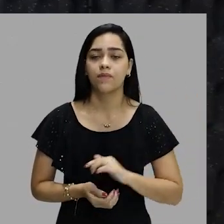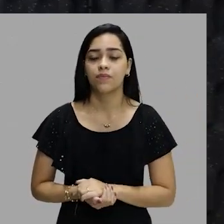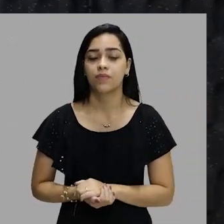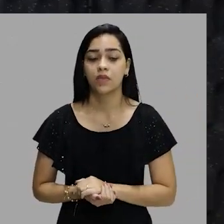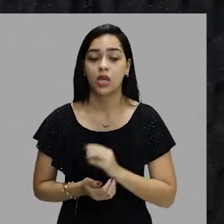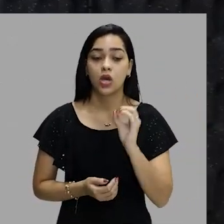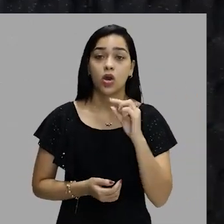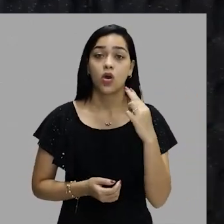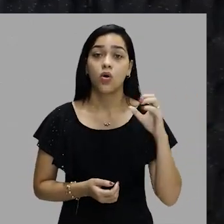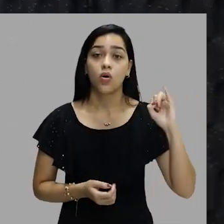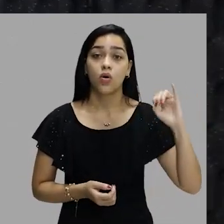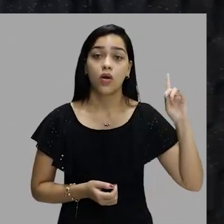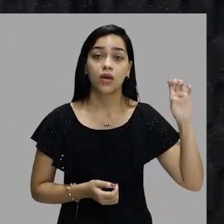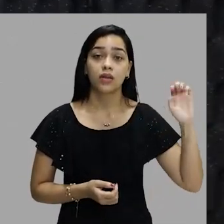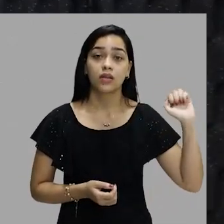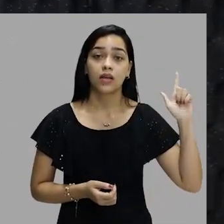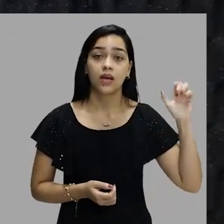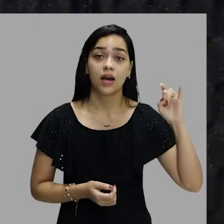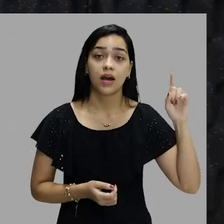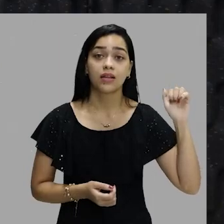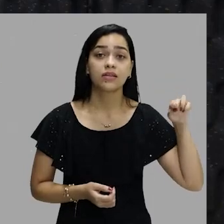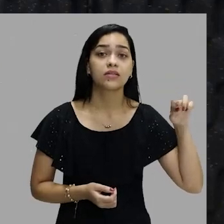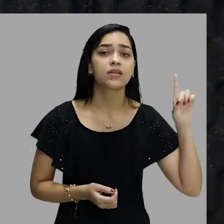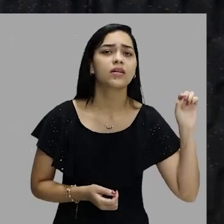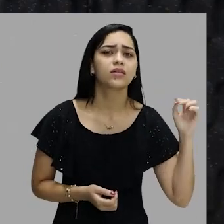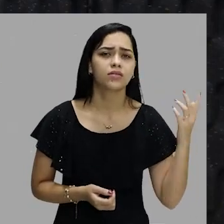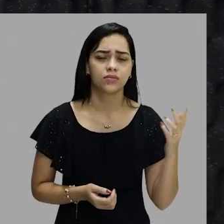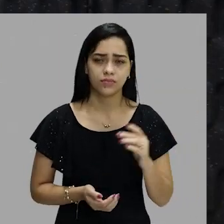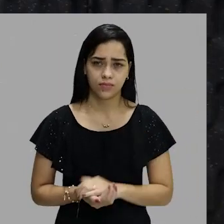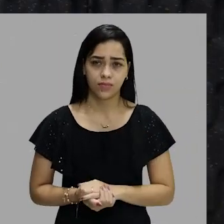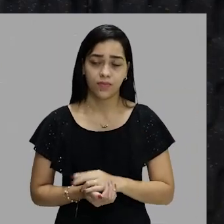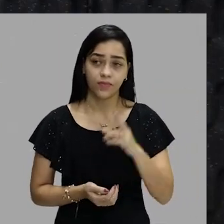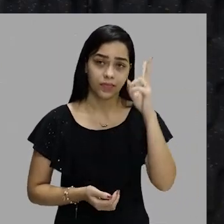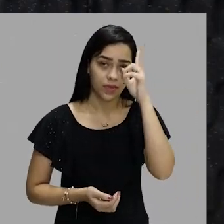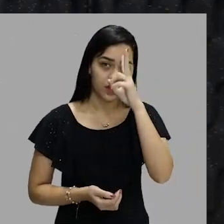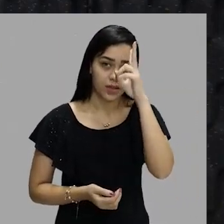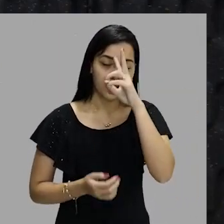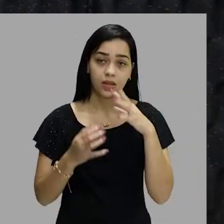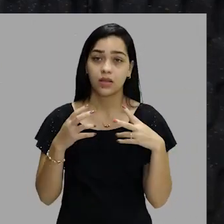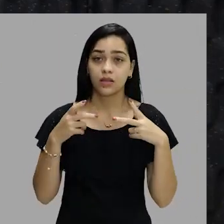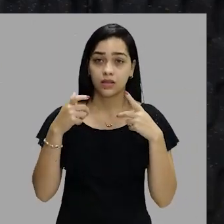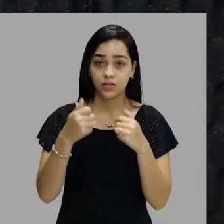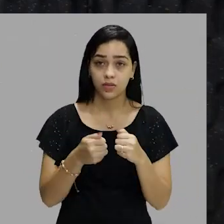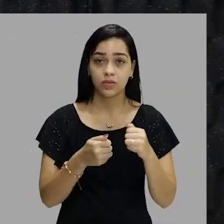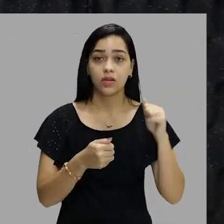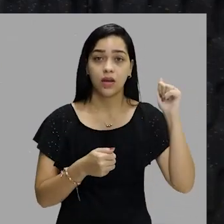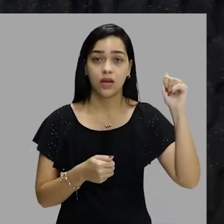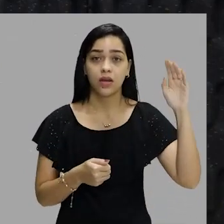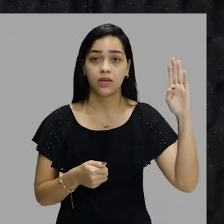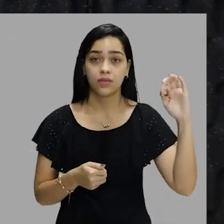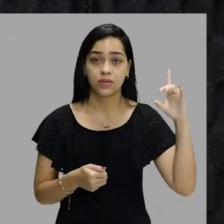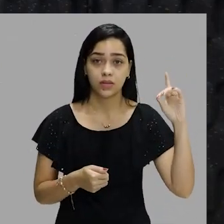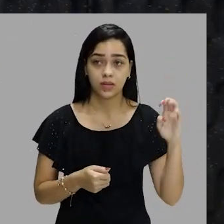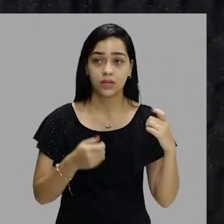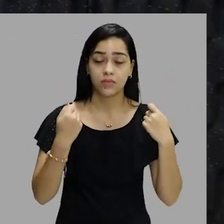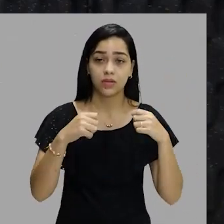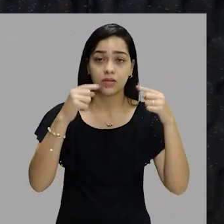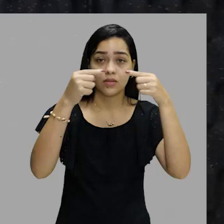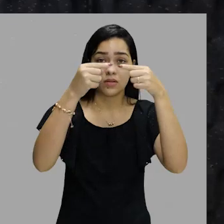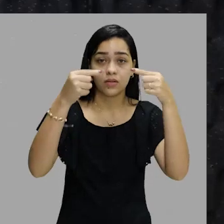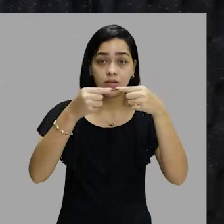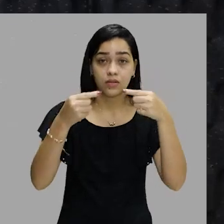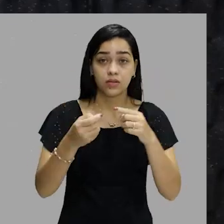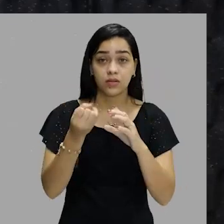Ou ainda ele está idealizando? Lembrando que todas as alternativas têm que estar de acordo com